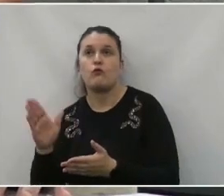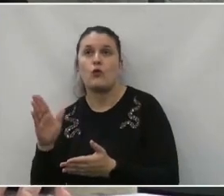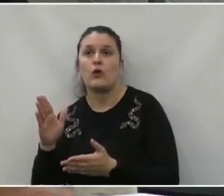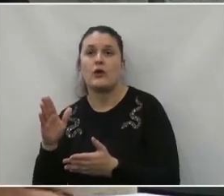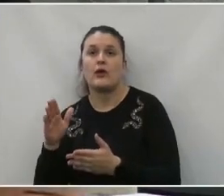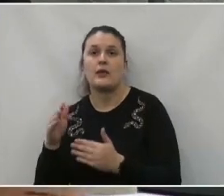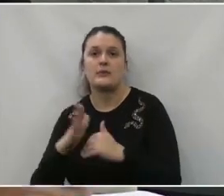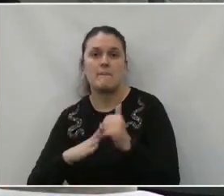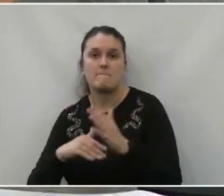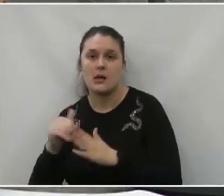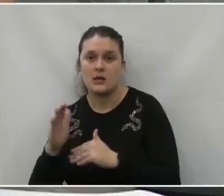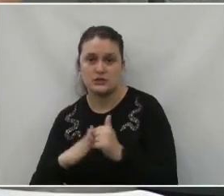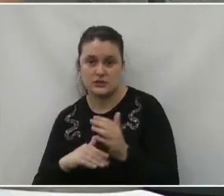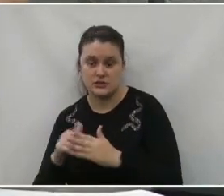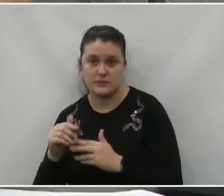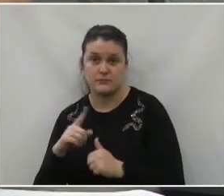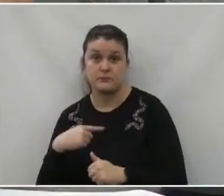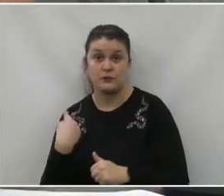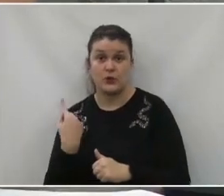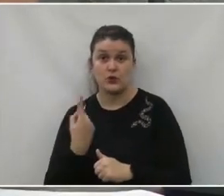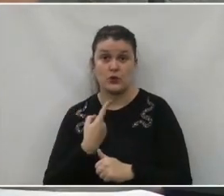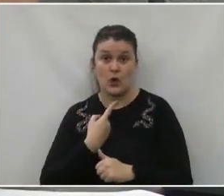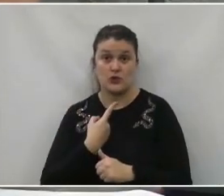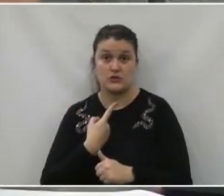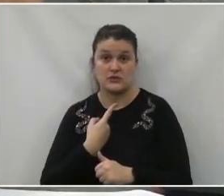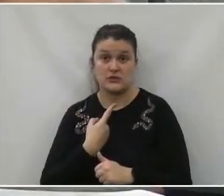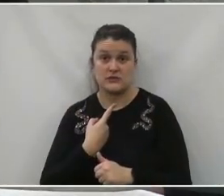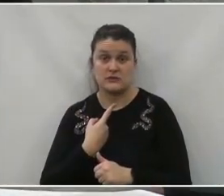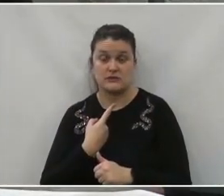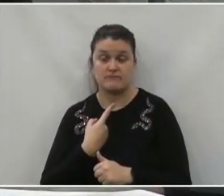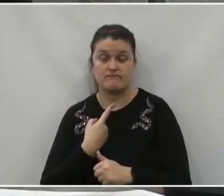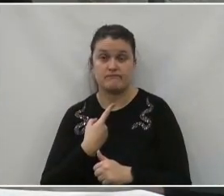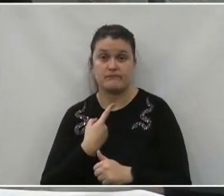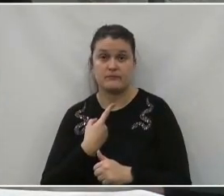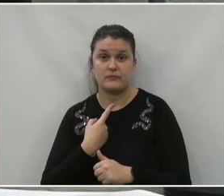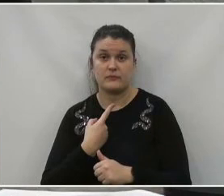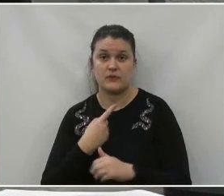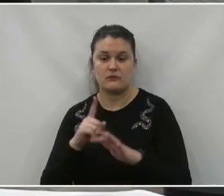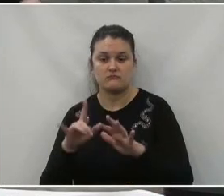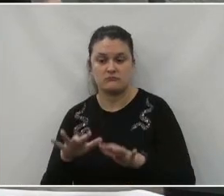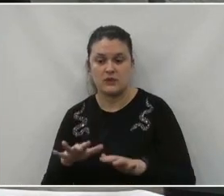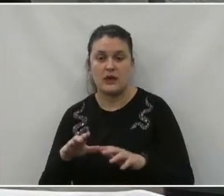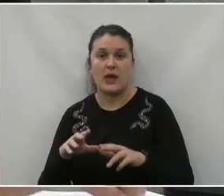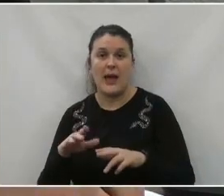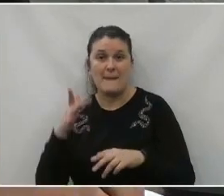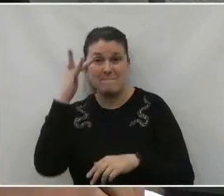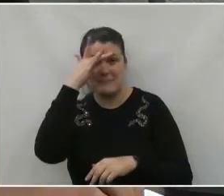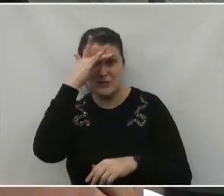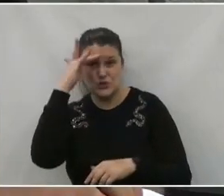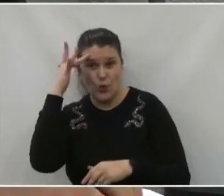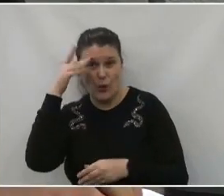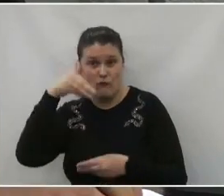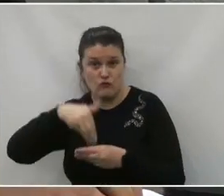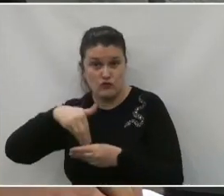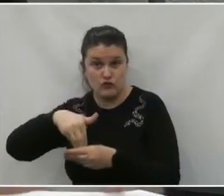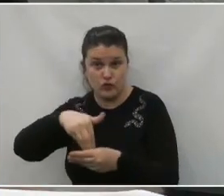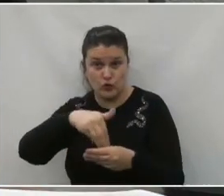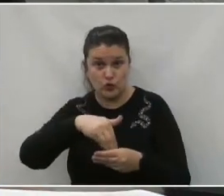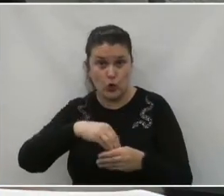na sua prática. E nós inviabilizamos, ou melhor, as pessoas que votaram aquela